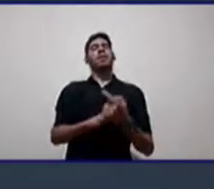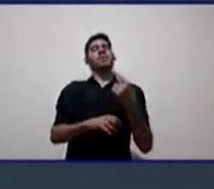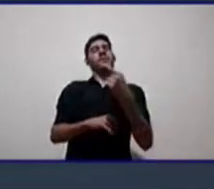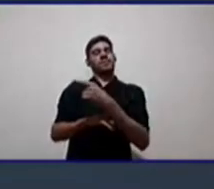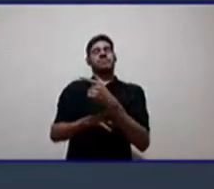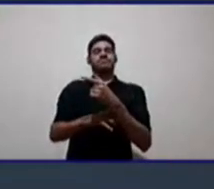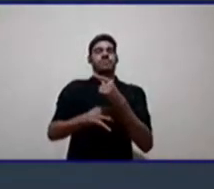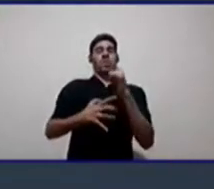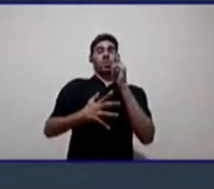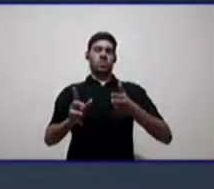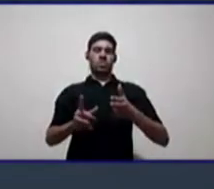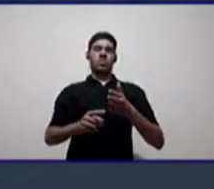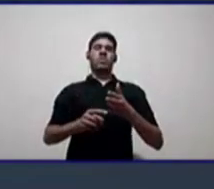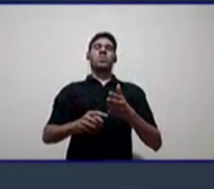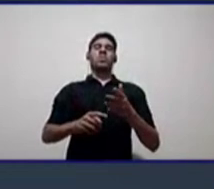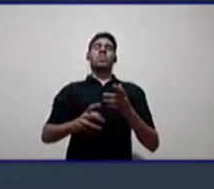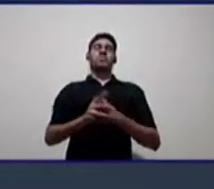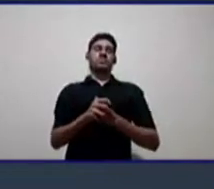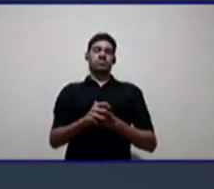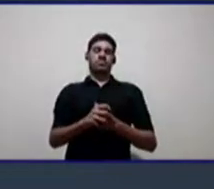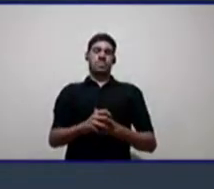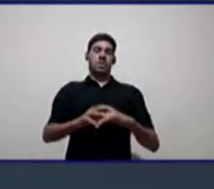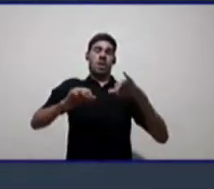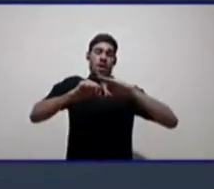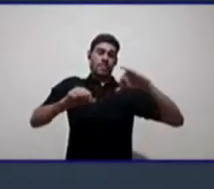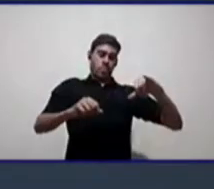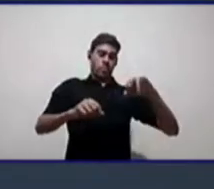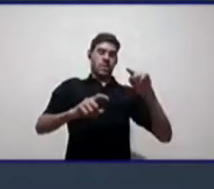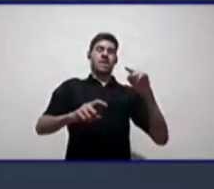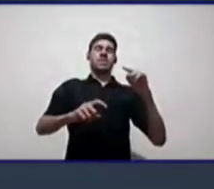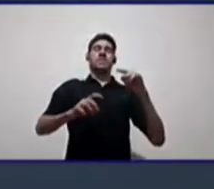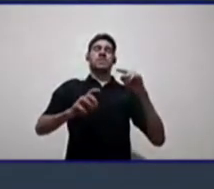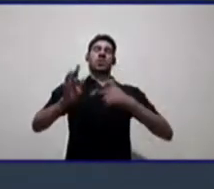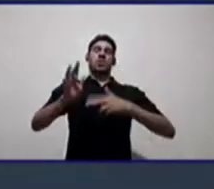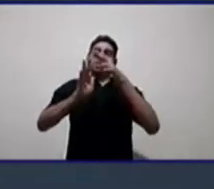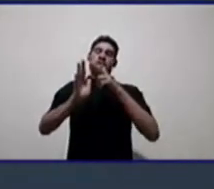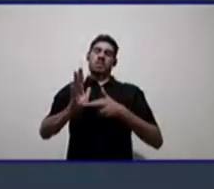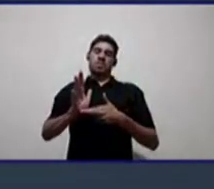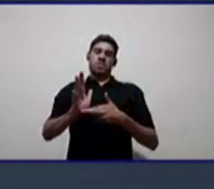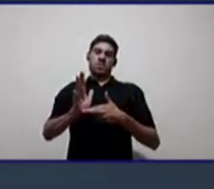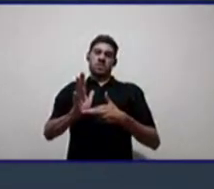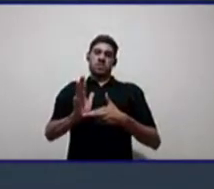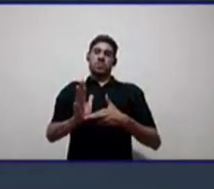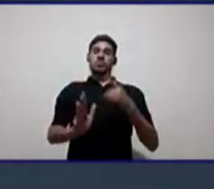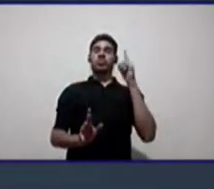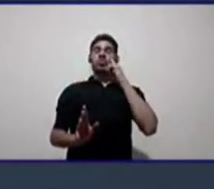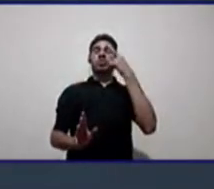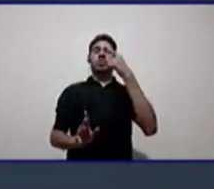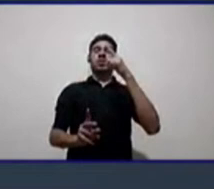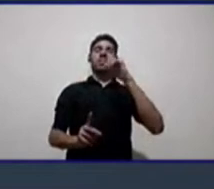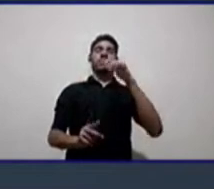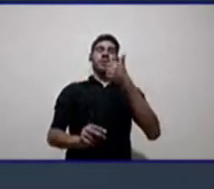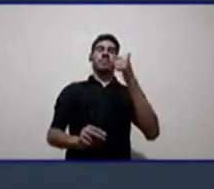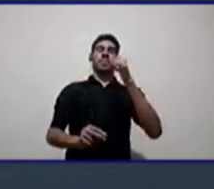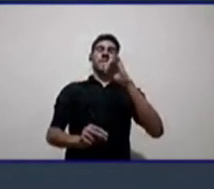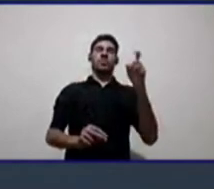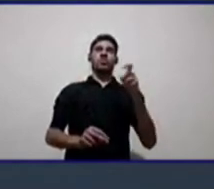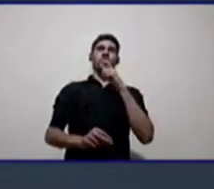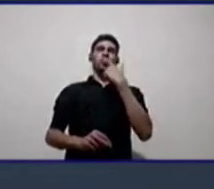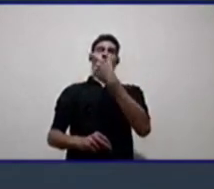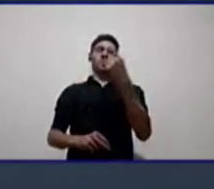do cômputo prescricional entre a publicação da referida resolução, datada de 1º de julho de 2020, e